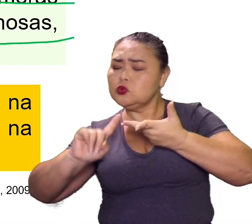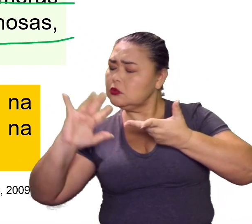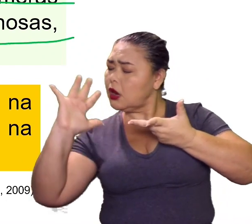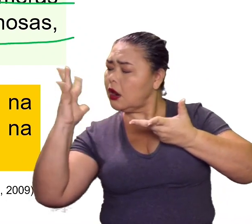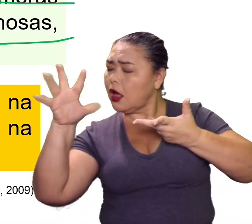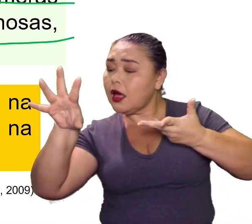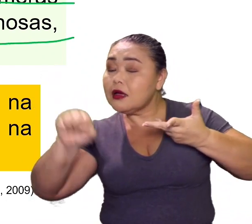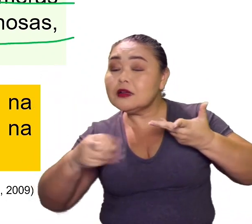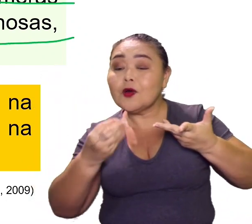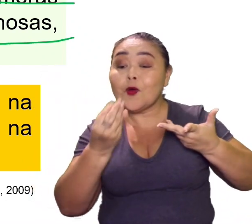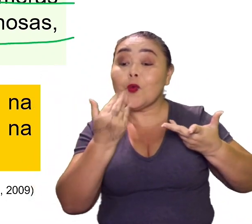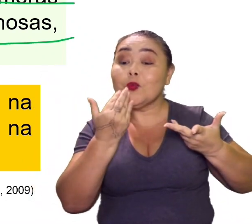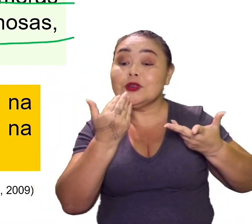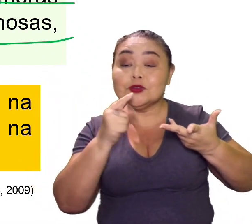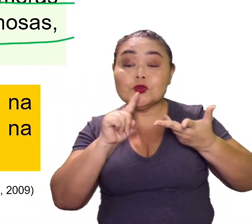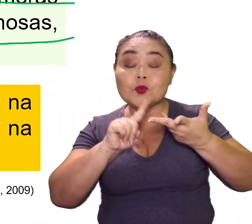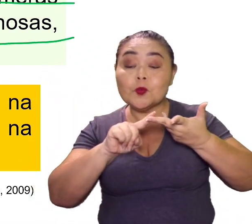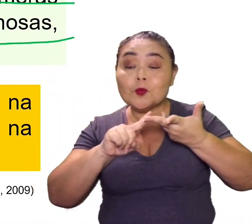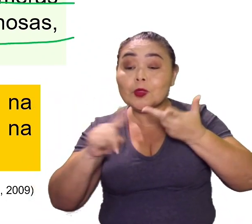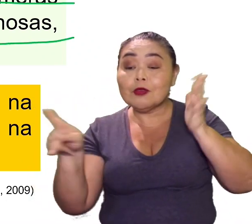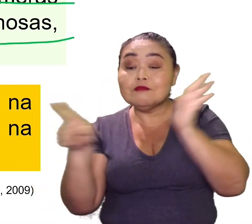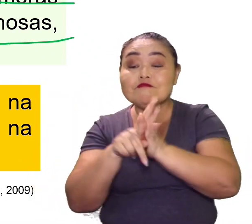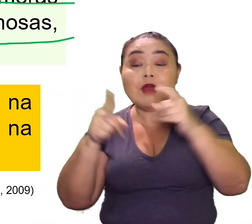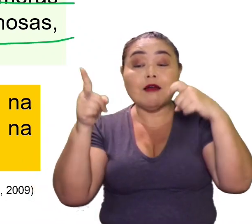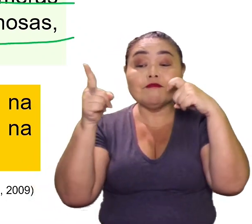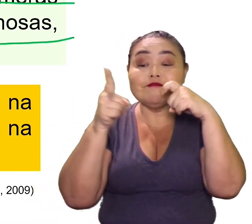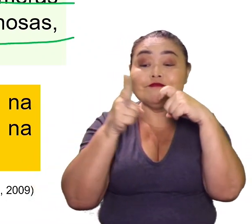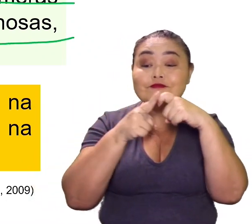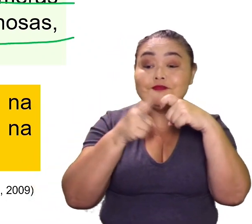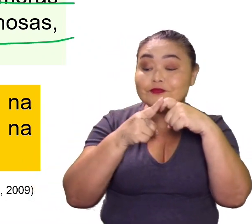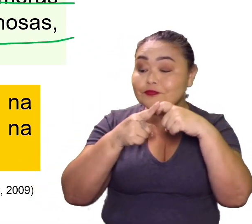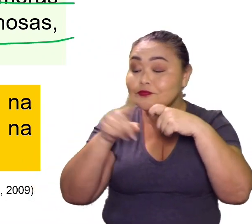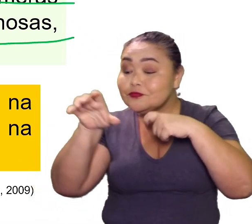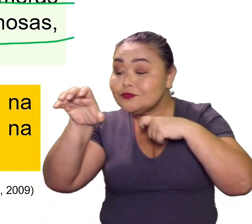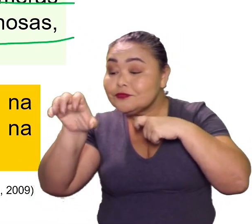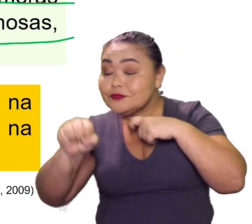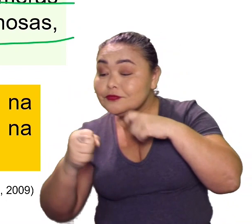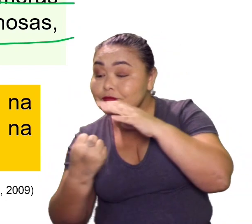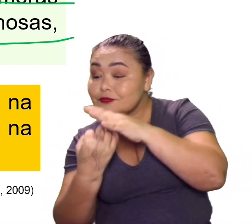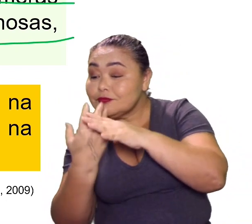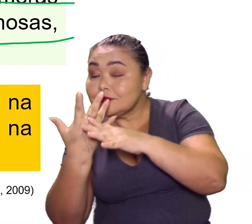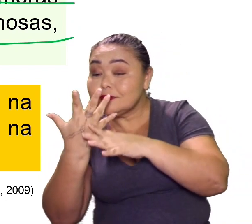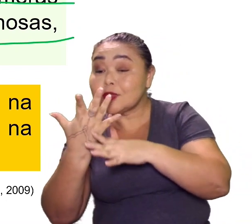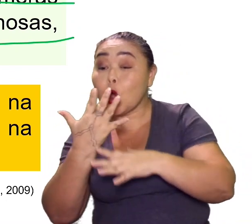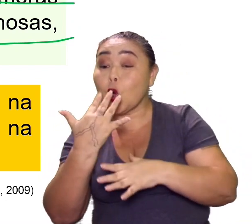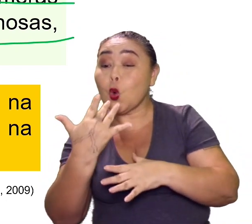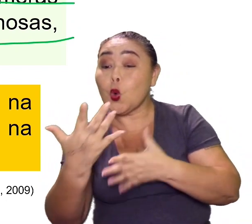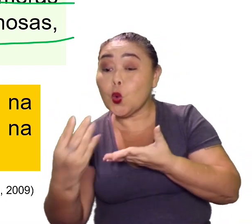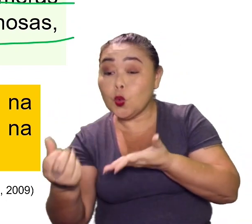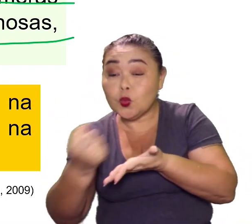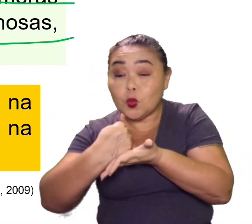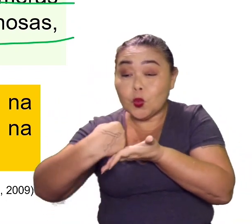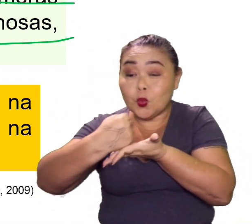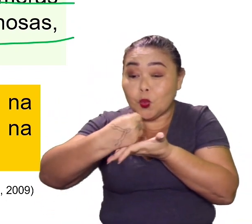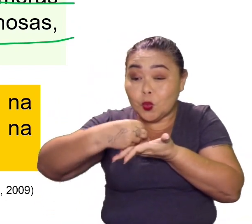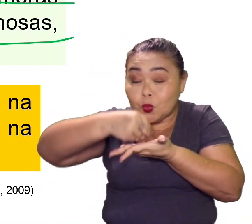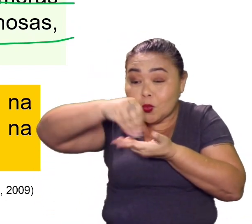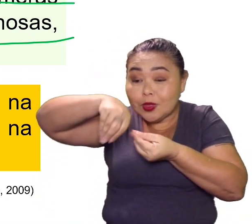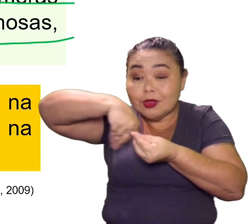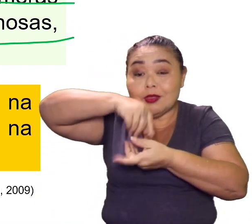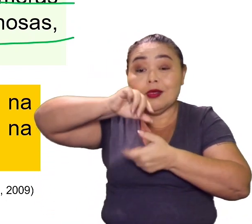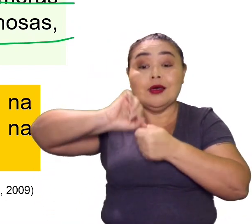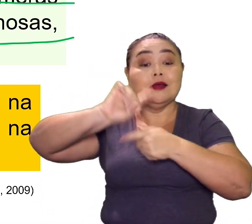oleaginosas, medicinais, corantes. Das 100 mil espécies vegetais presentes na